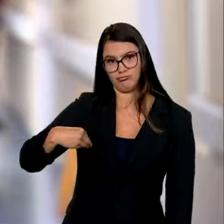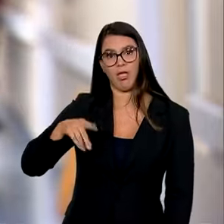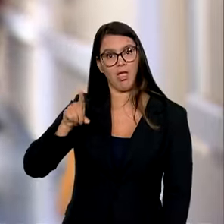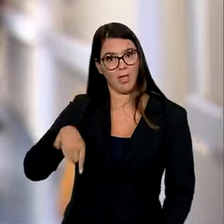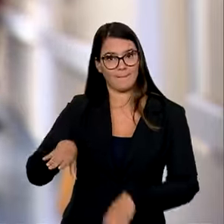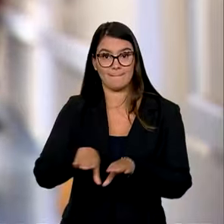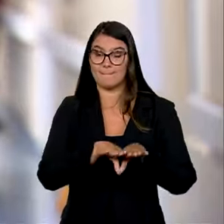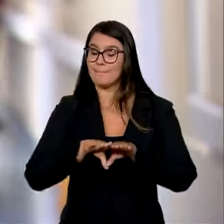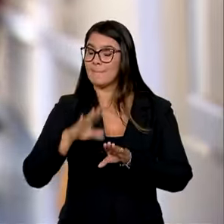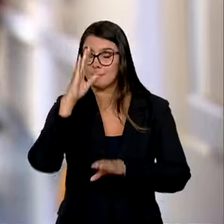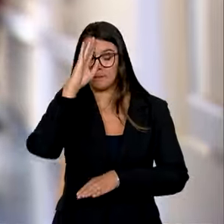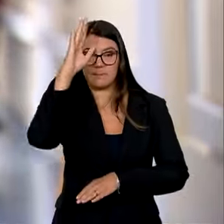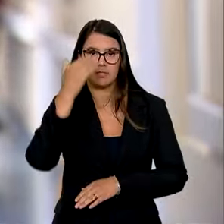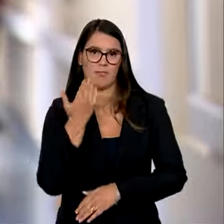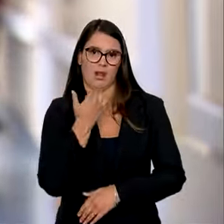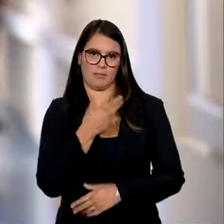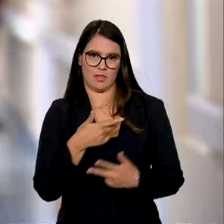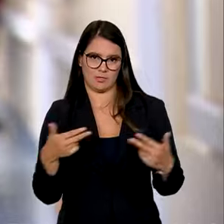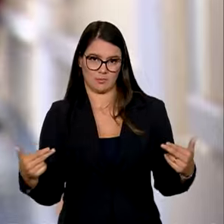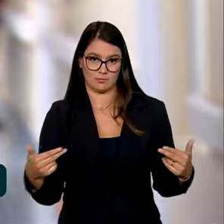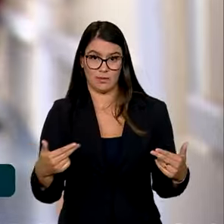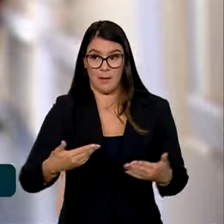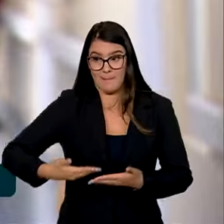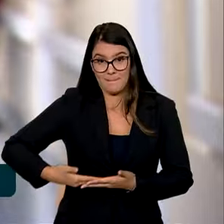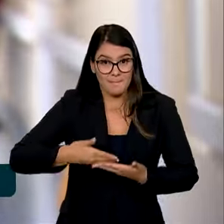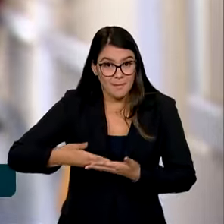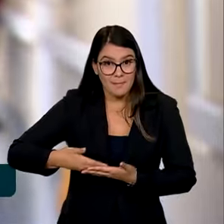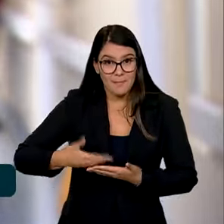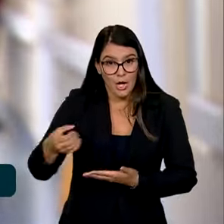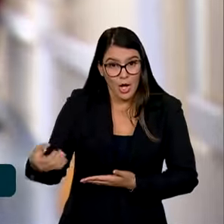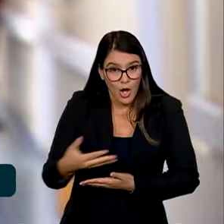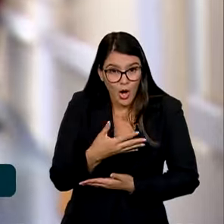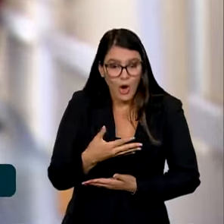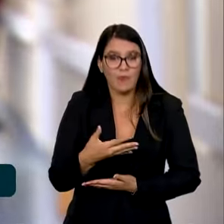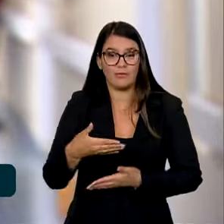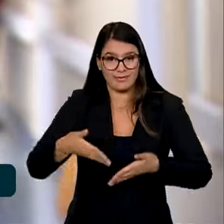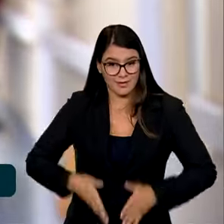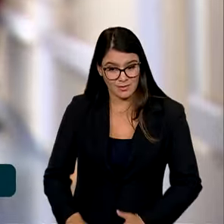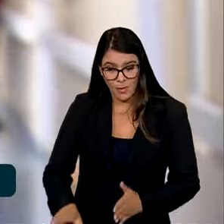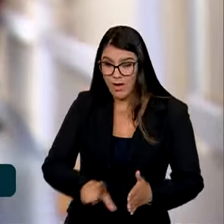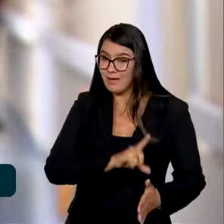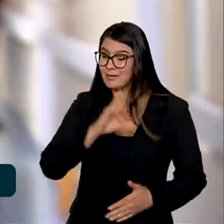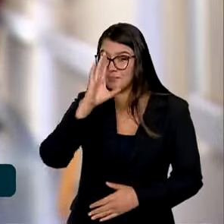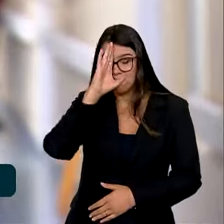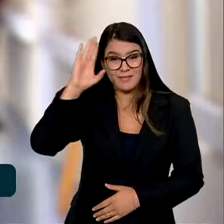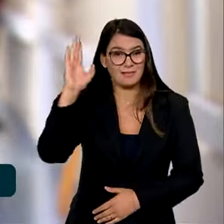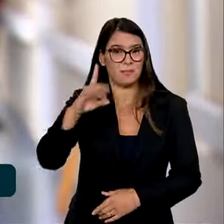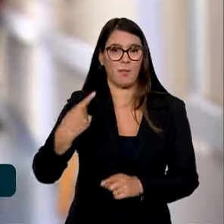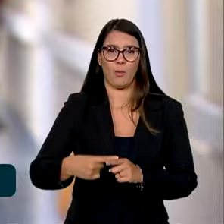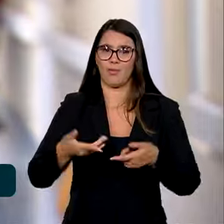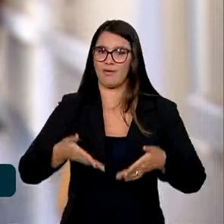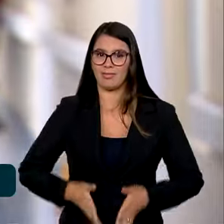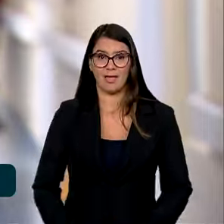padrão ouro de alimentação. Para os prematuros, isso fica ainda mais intensificado, porque o prematuro, ele nasce